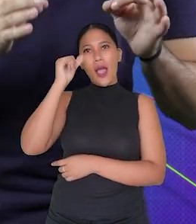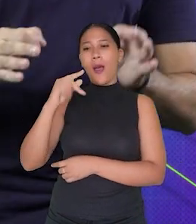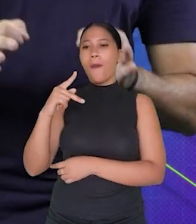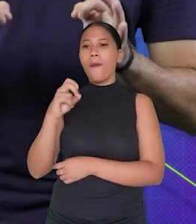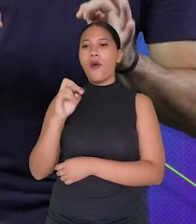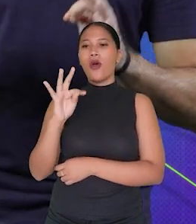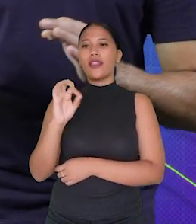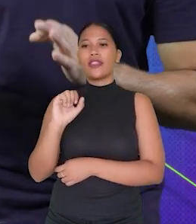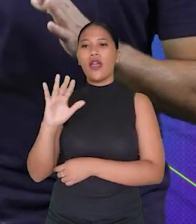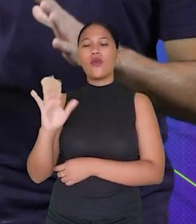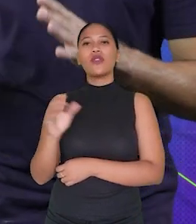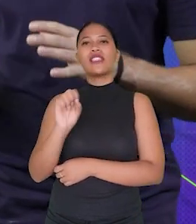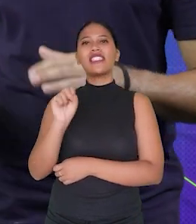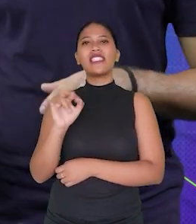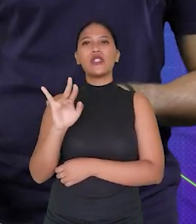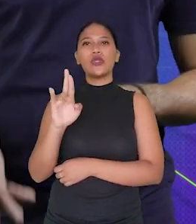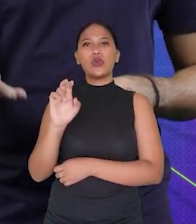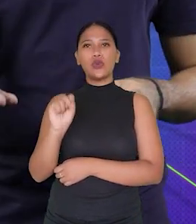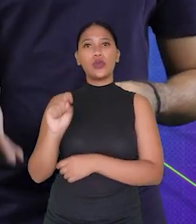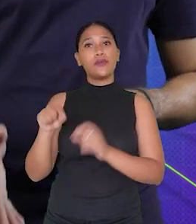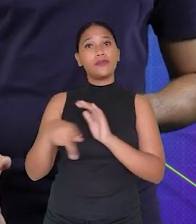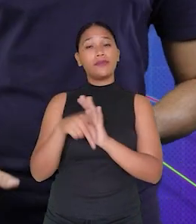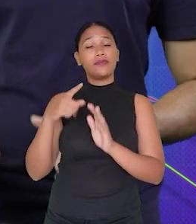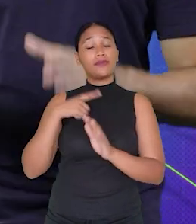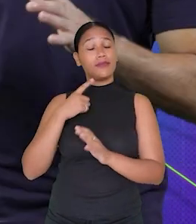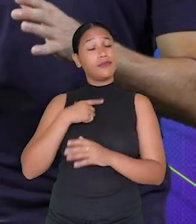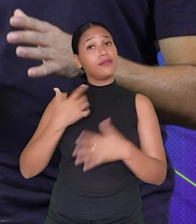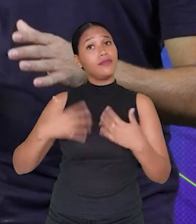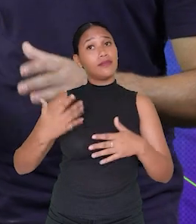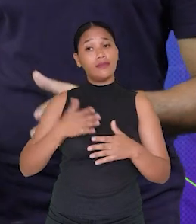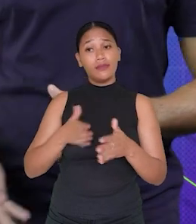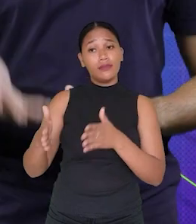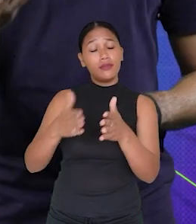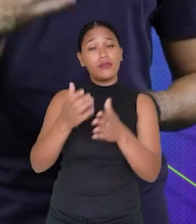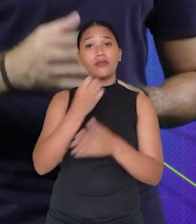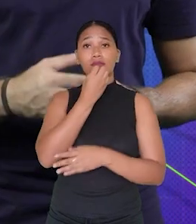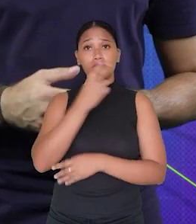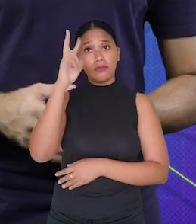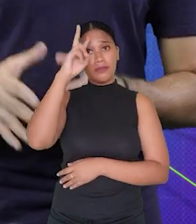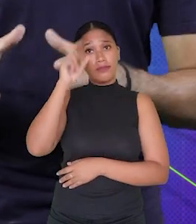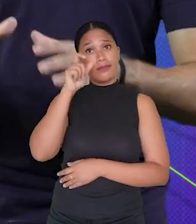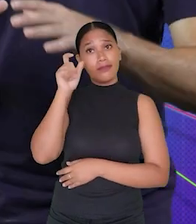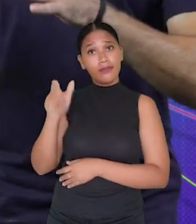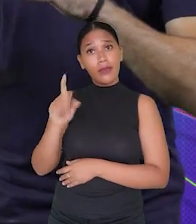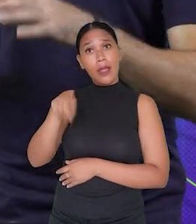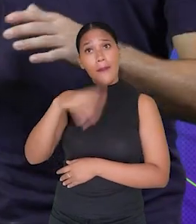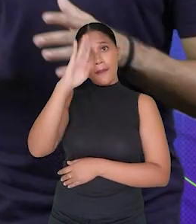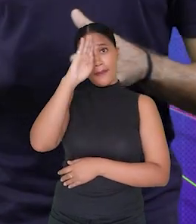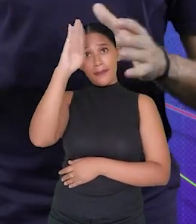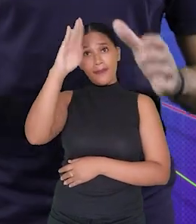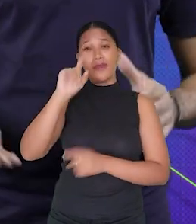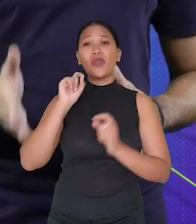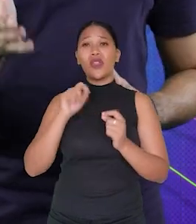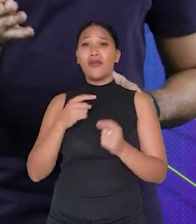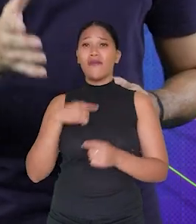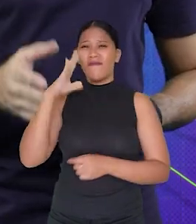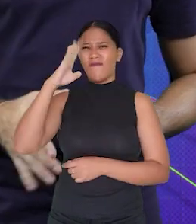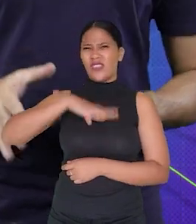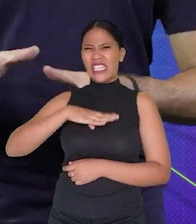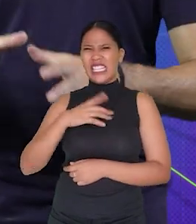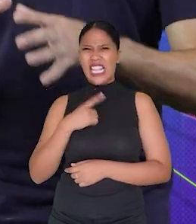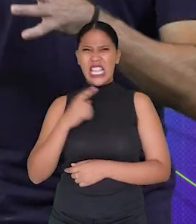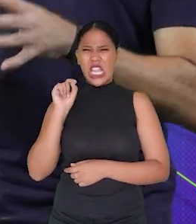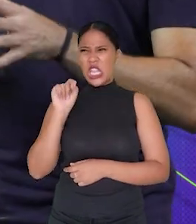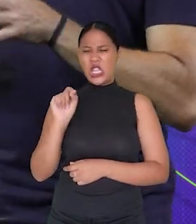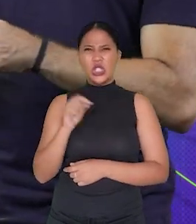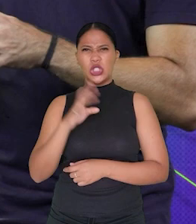artificial presente na série de jogos Portal, que apresenta uma jornada bem desenvolvida e interessante. Ela é a principal antagonista da história